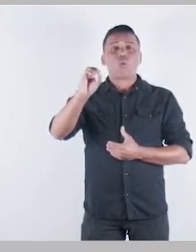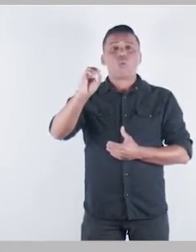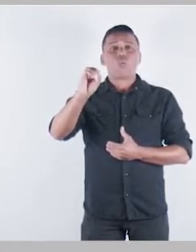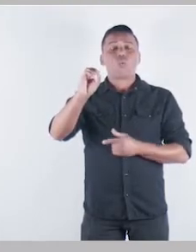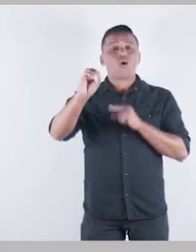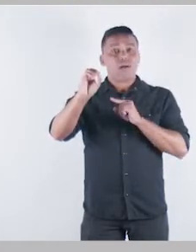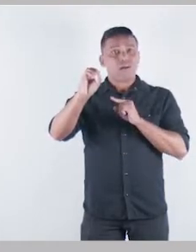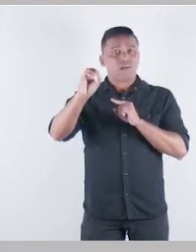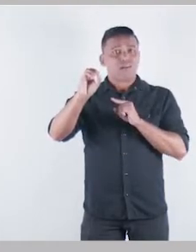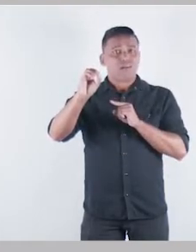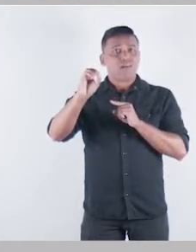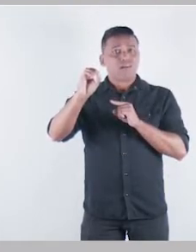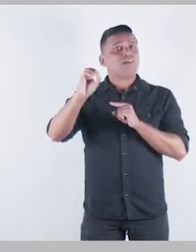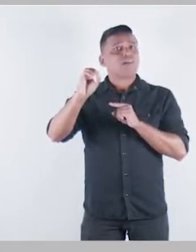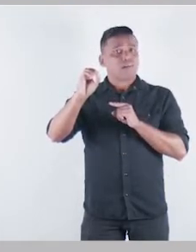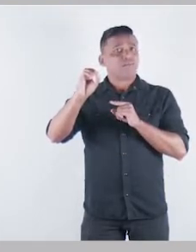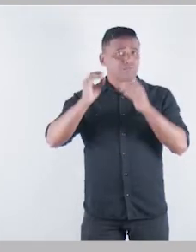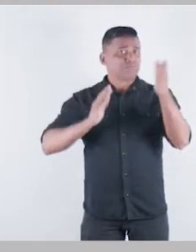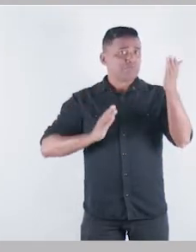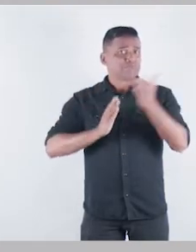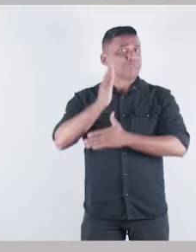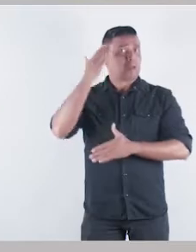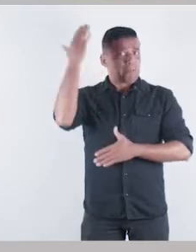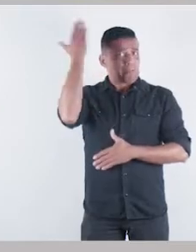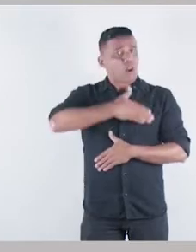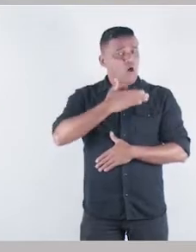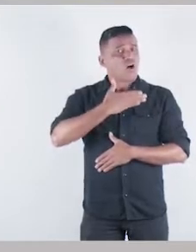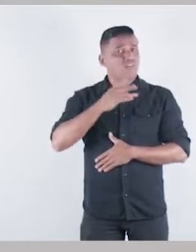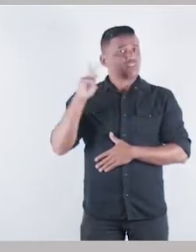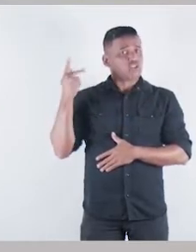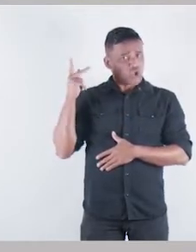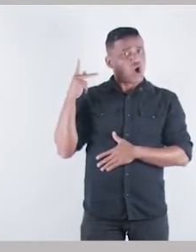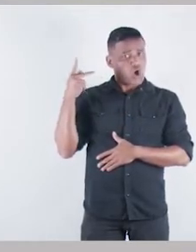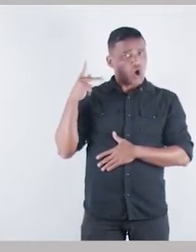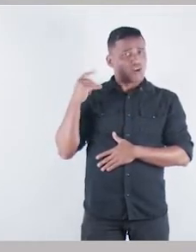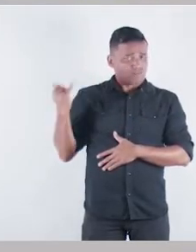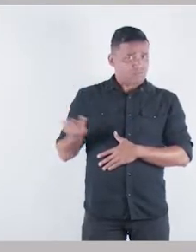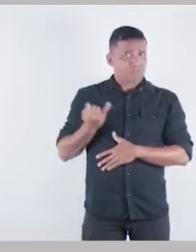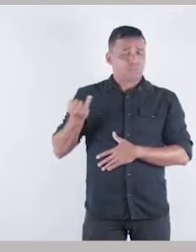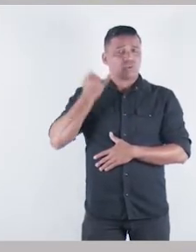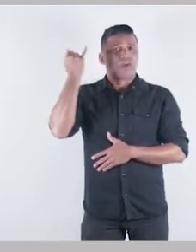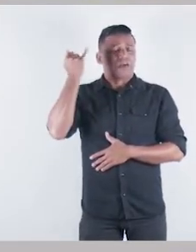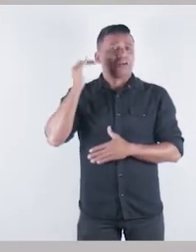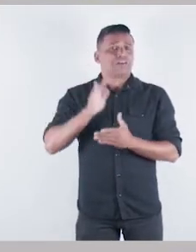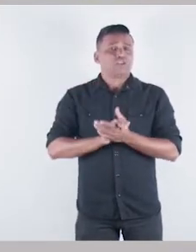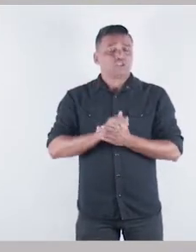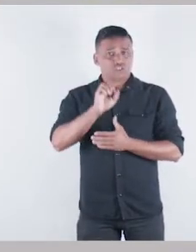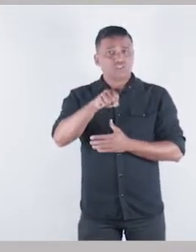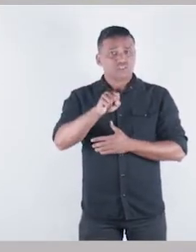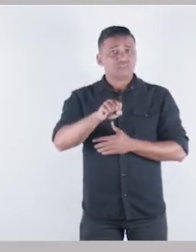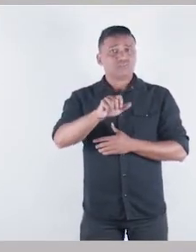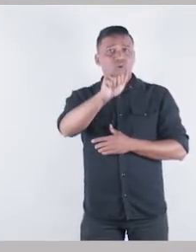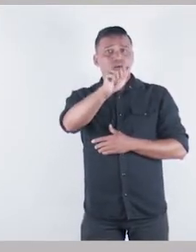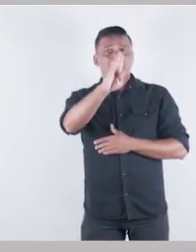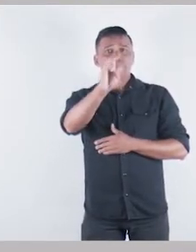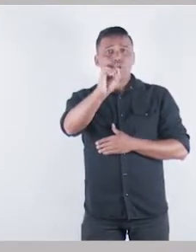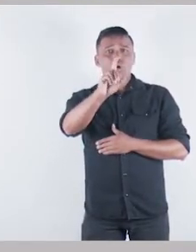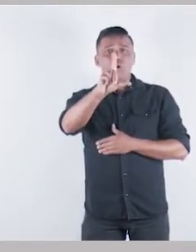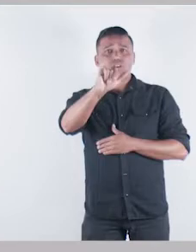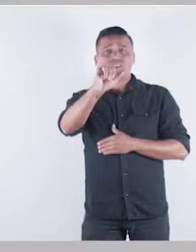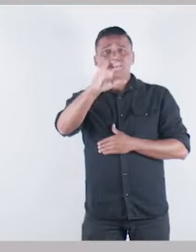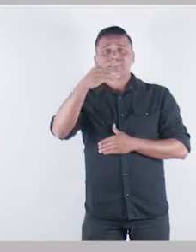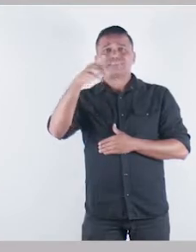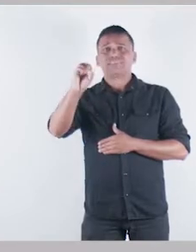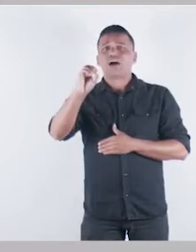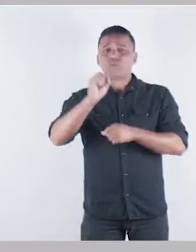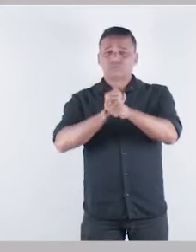fato histórico relevante, né? E quando a gente mergulha no entendimento da abolição, a gente vai entender